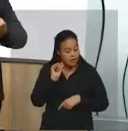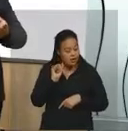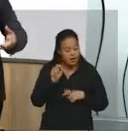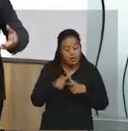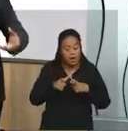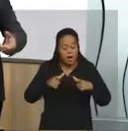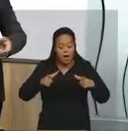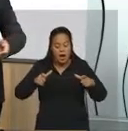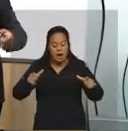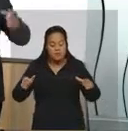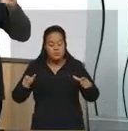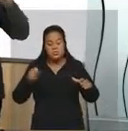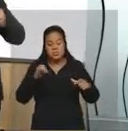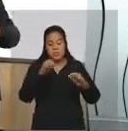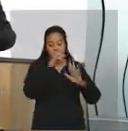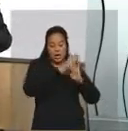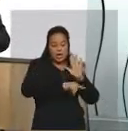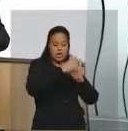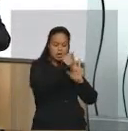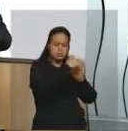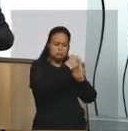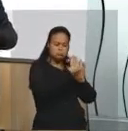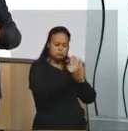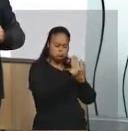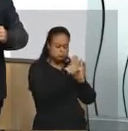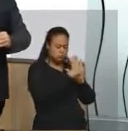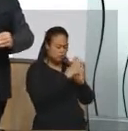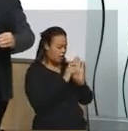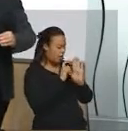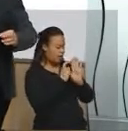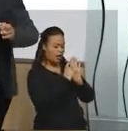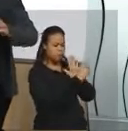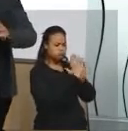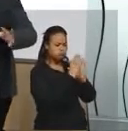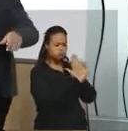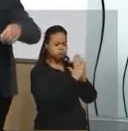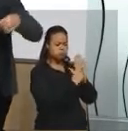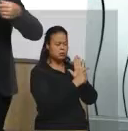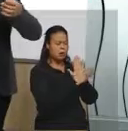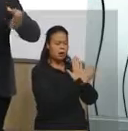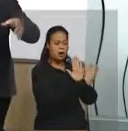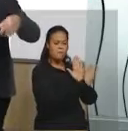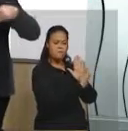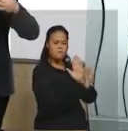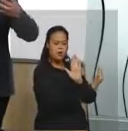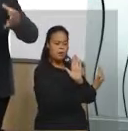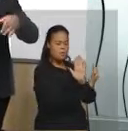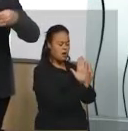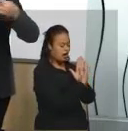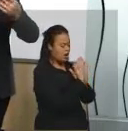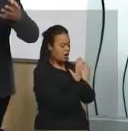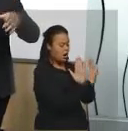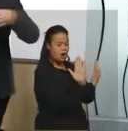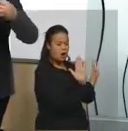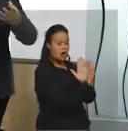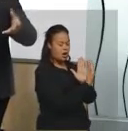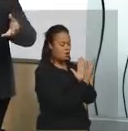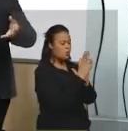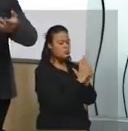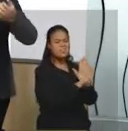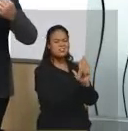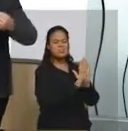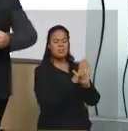aí produzindo uma redação que você tem uma quantidade de linhas pré-determinada. E aí, se você ficar utilizando